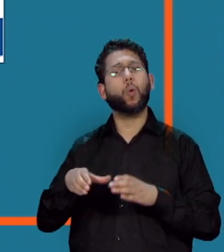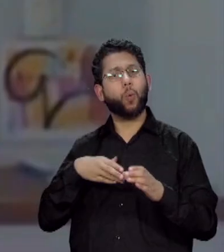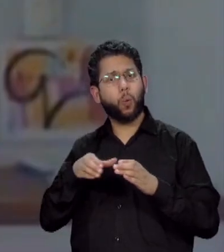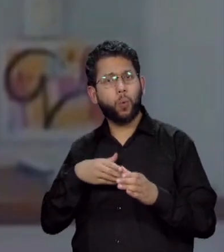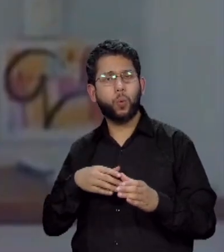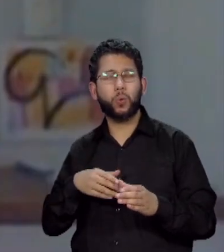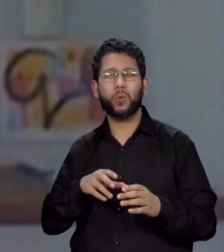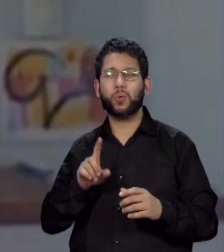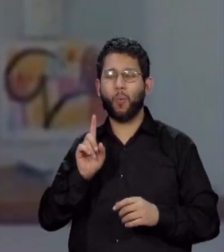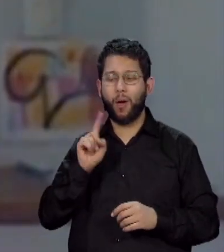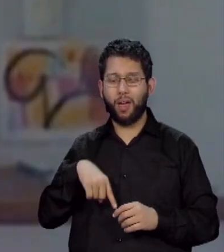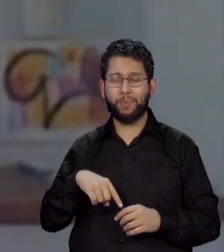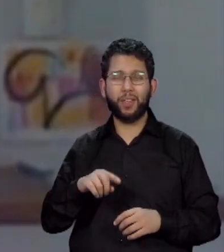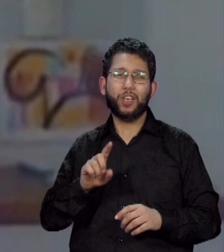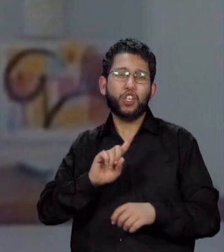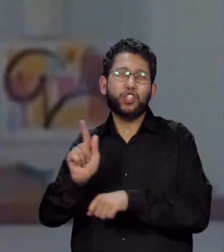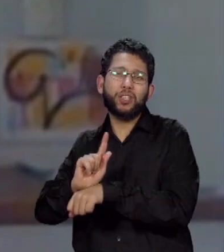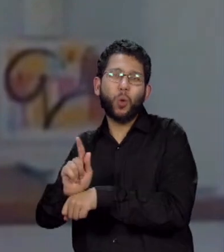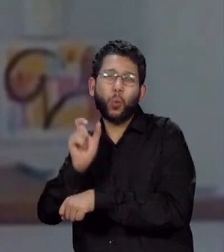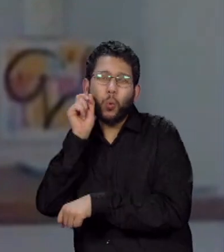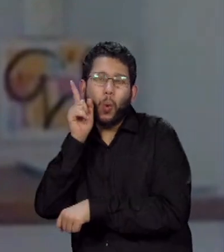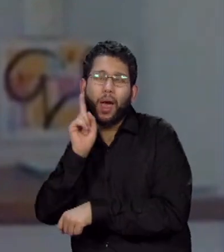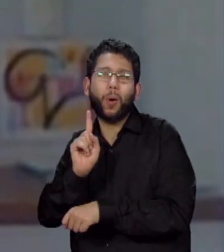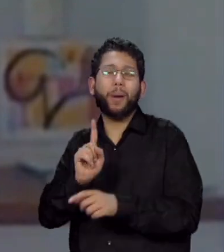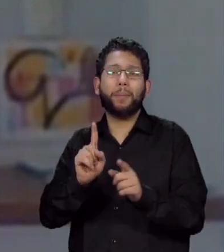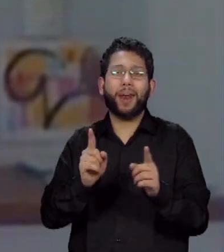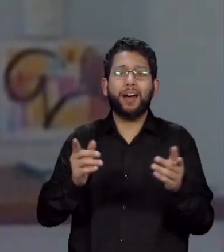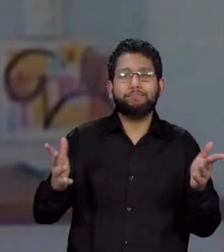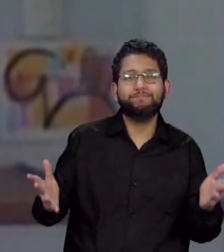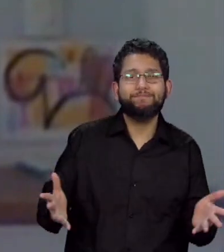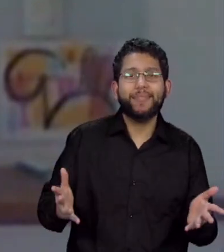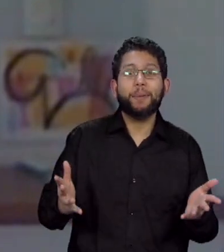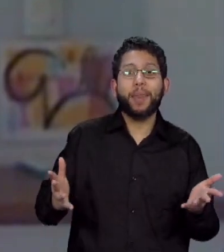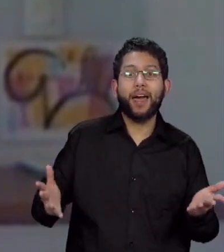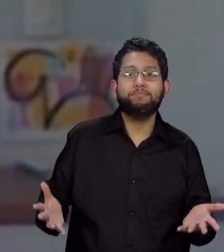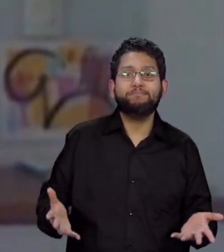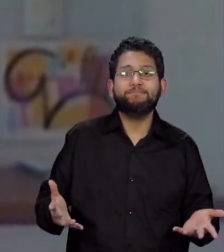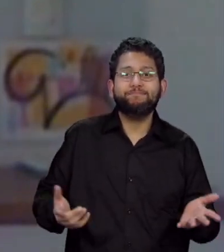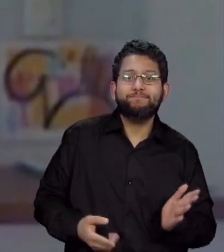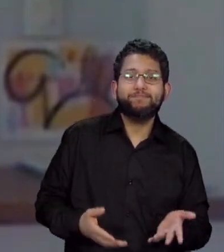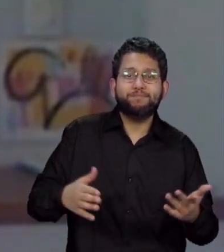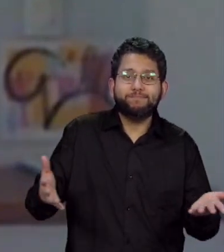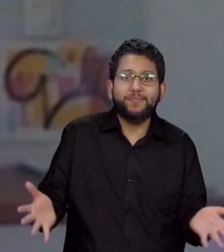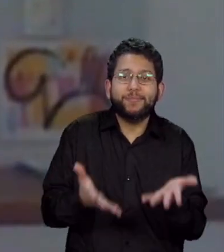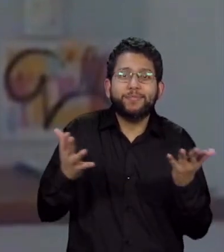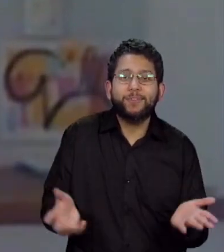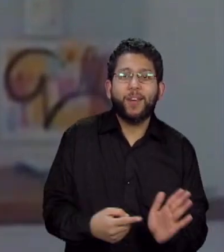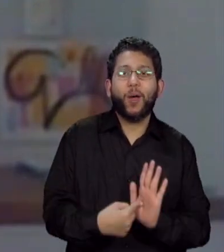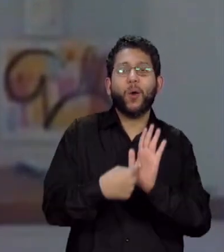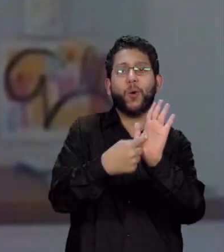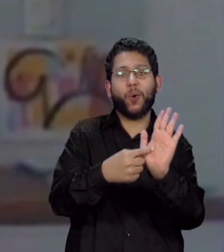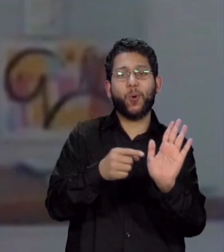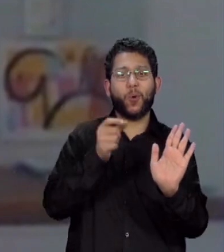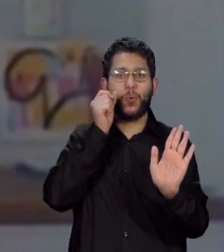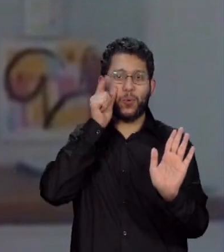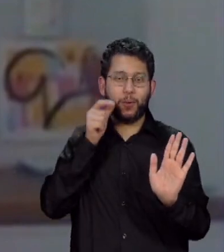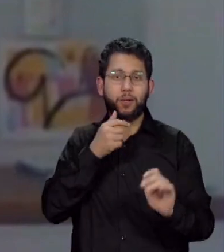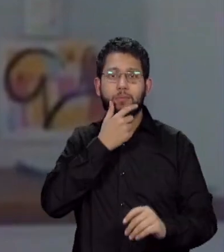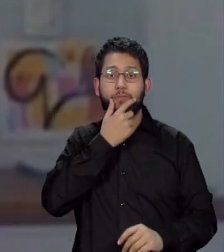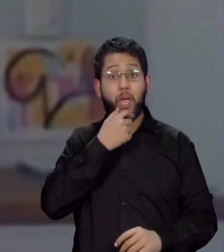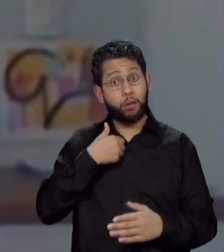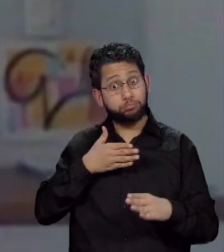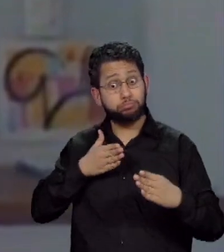o termo que eles usam para a gestão cultural é animação cultural, né? E eu prestei, eu passei, fui muito bem colocada, eu pude